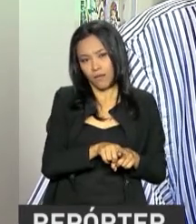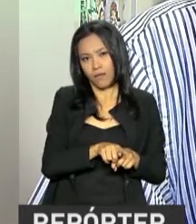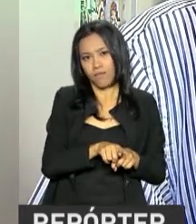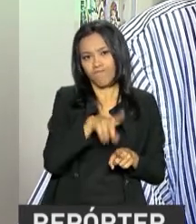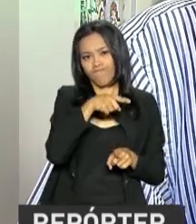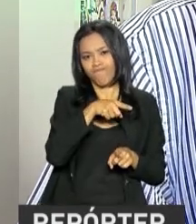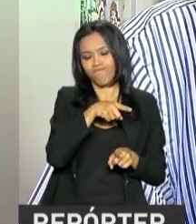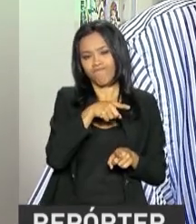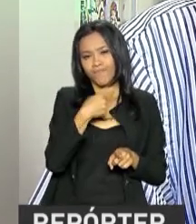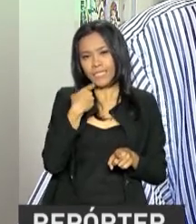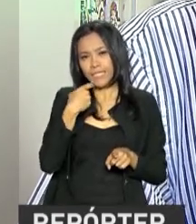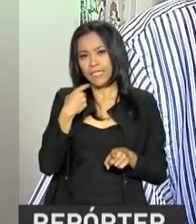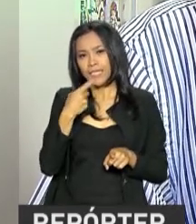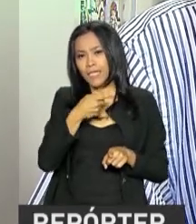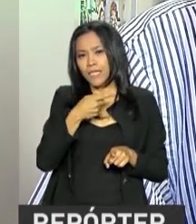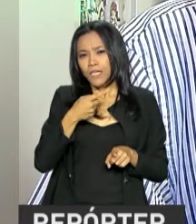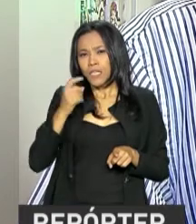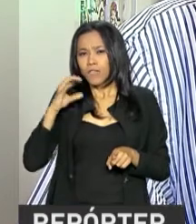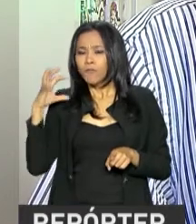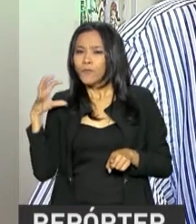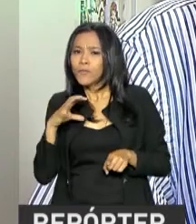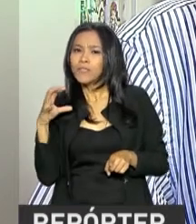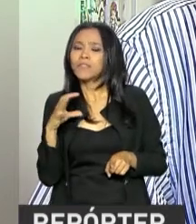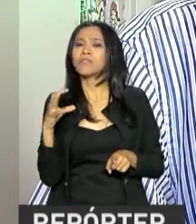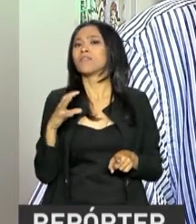forma decisões